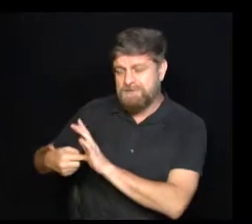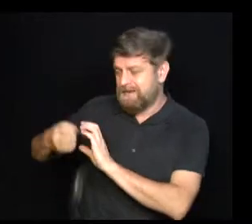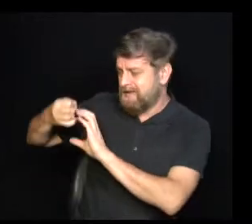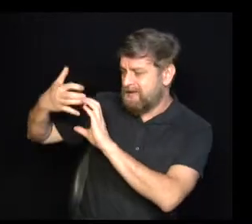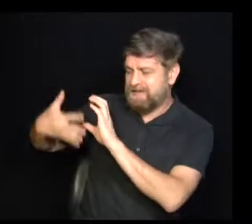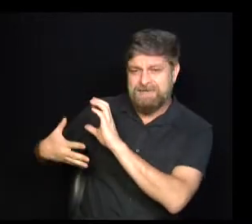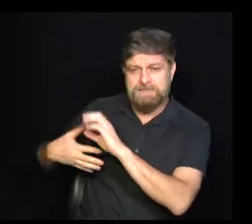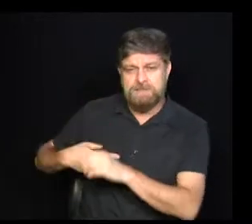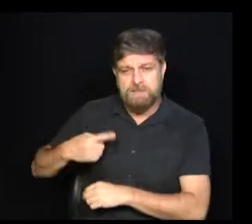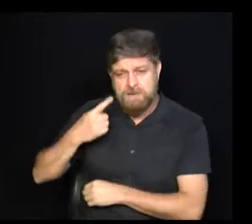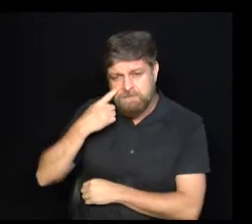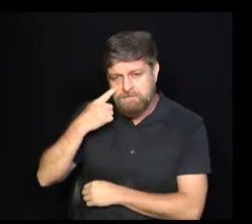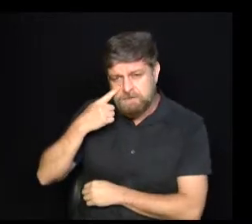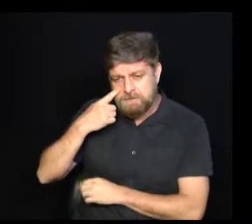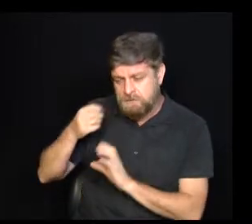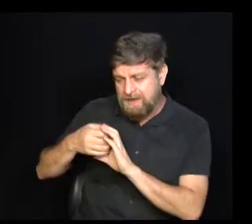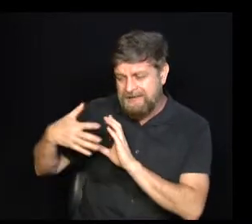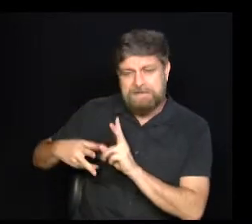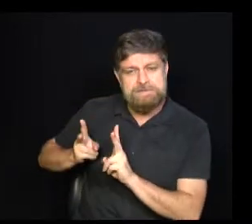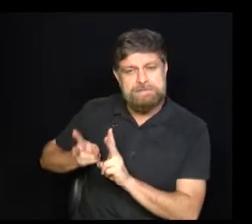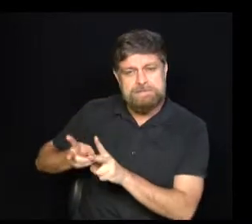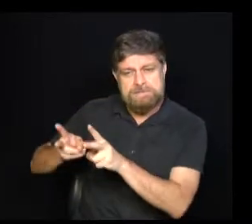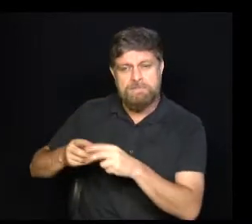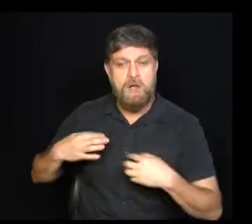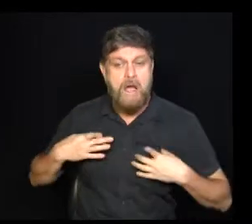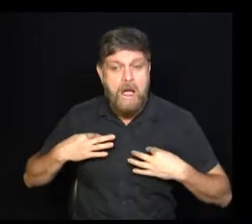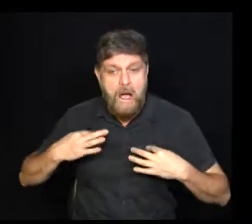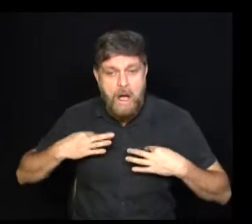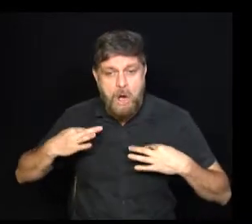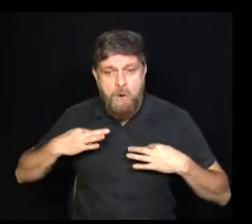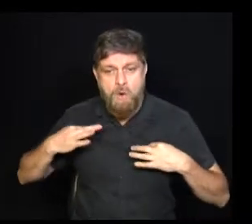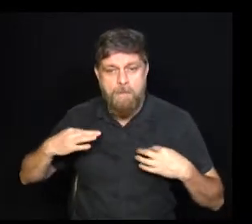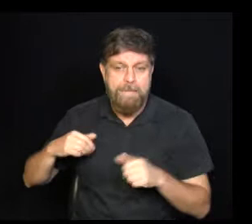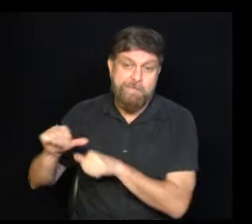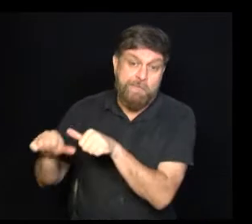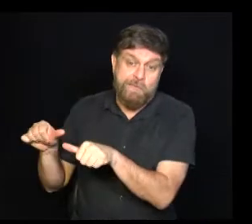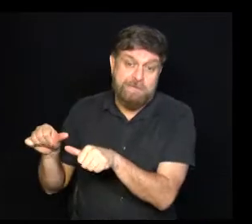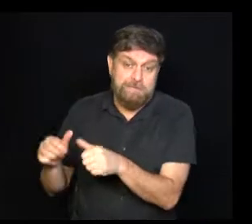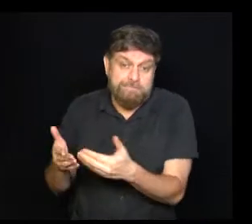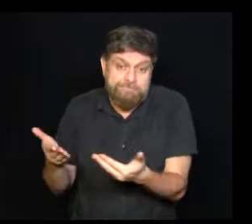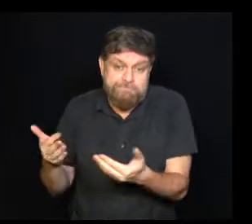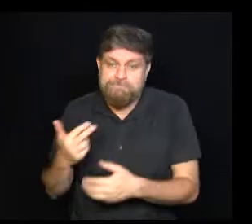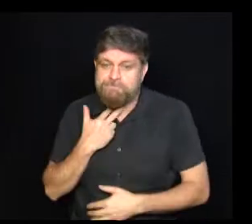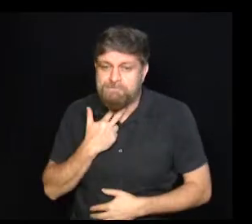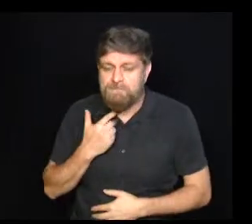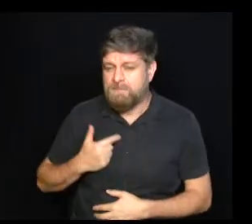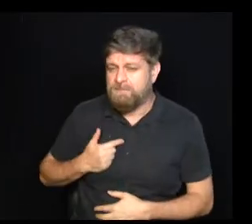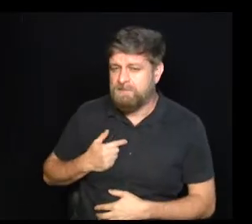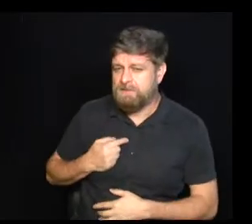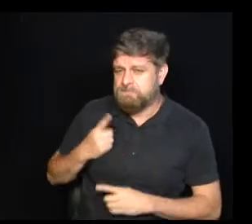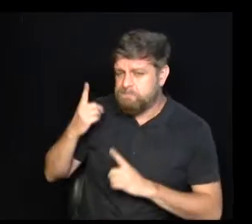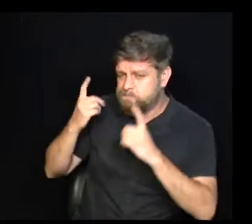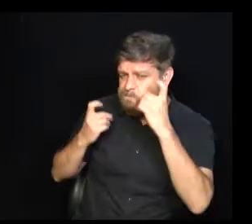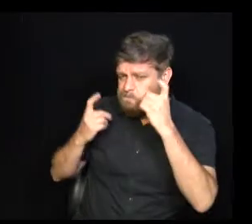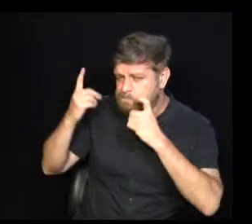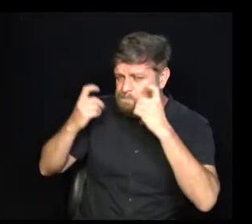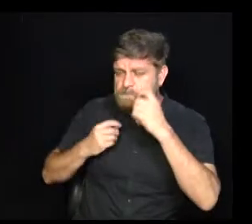Observem características que não mudam. Roupa, por exemplo, a pessoa troca, não é? Mas outras características